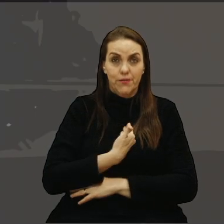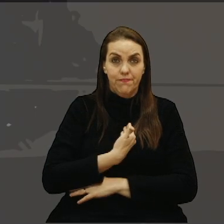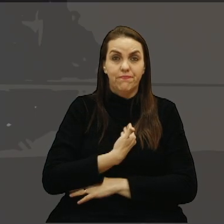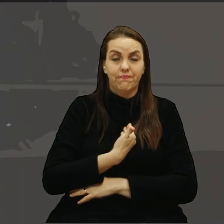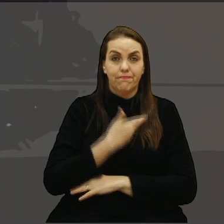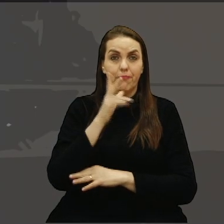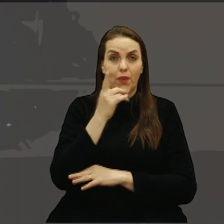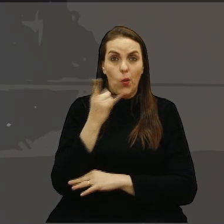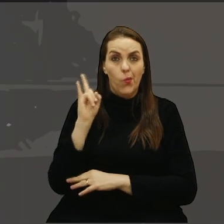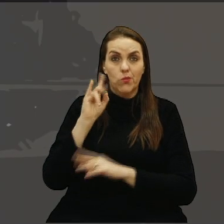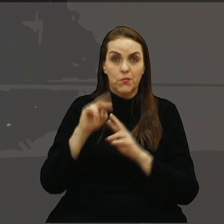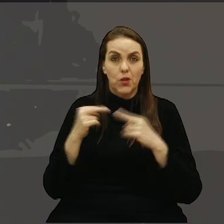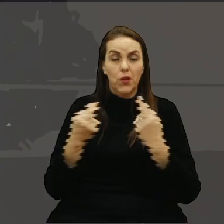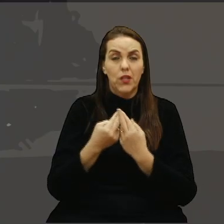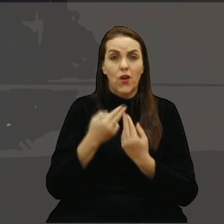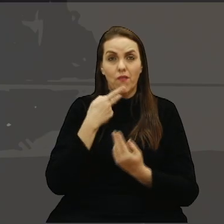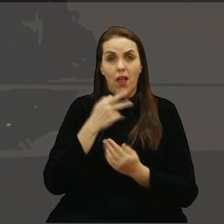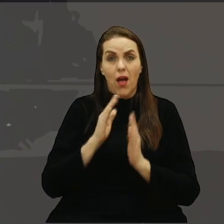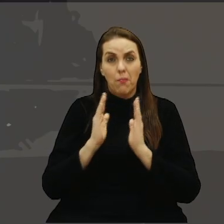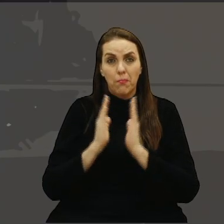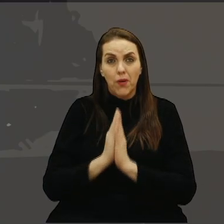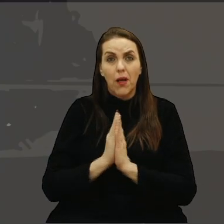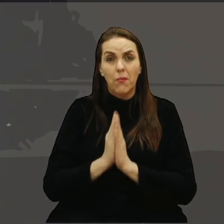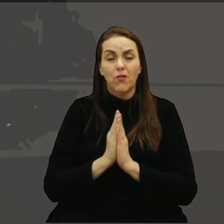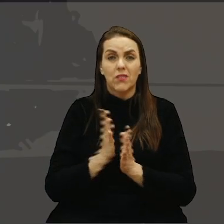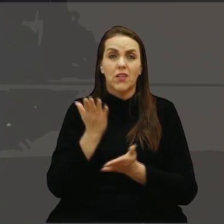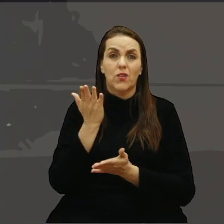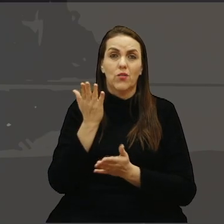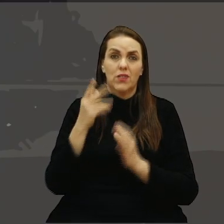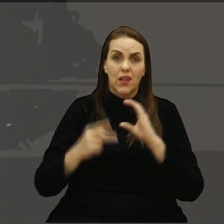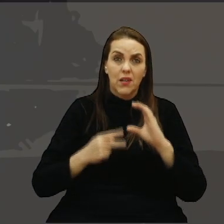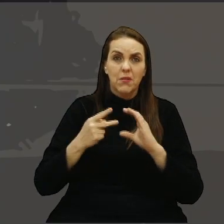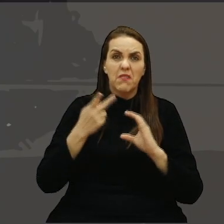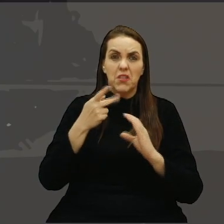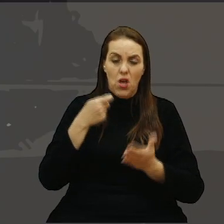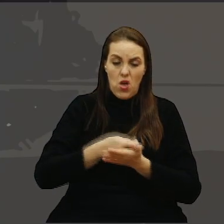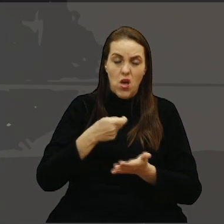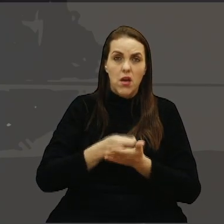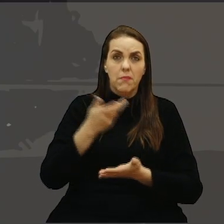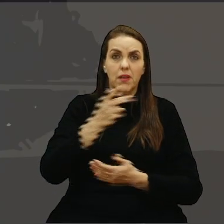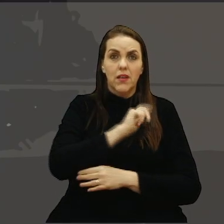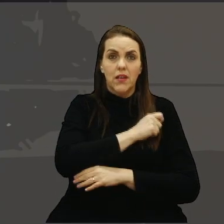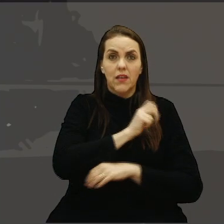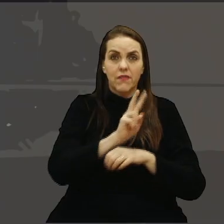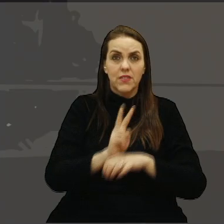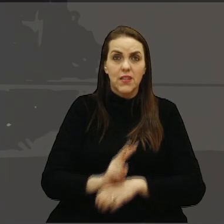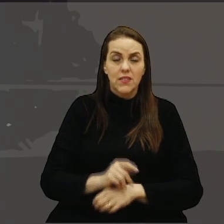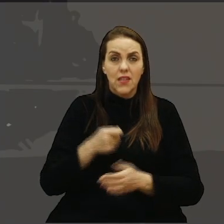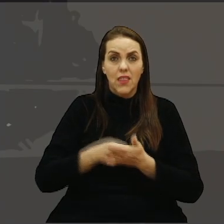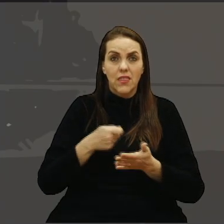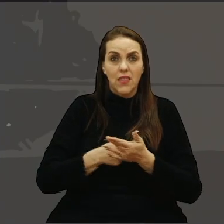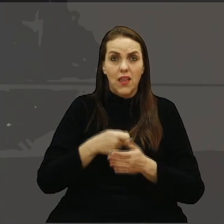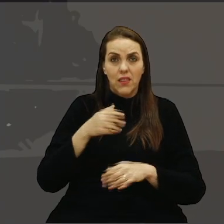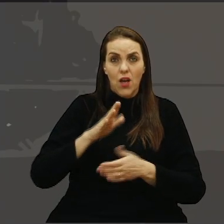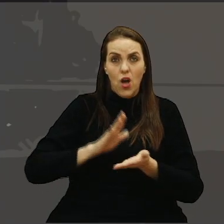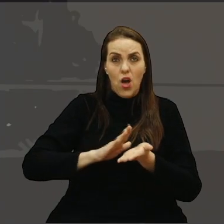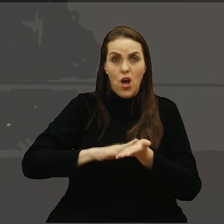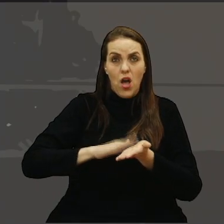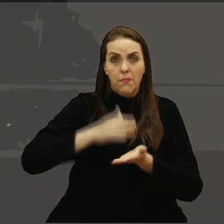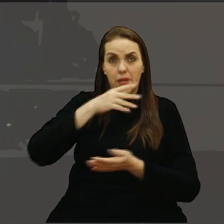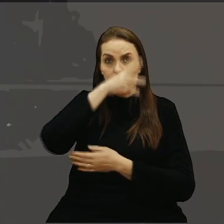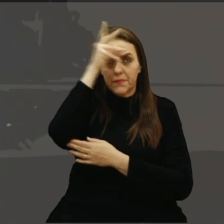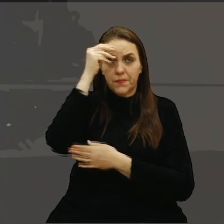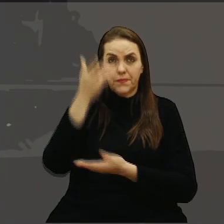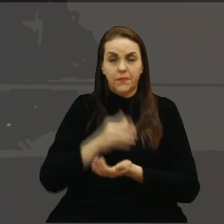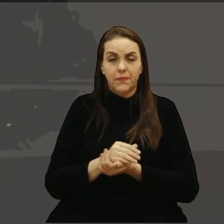reunião, falaram, pelo amor de Deus, vereador, tu está lá na Câmara, cumpre a tua obrigação, fiscaliza, tenta cobrar o Executivo. Eu